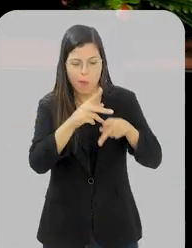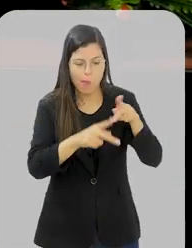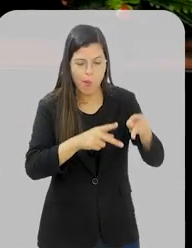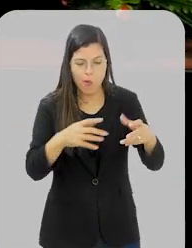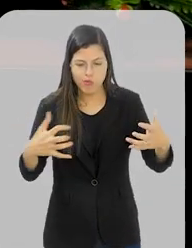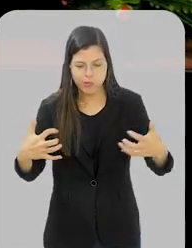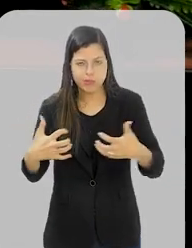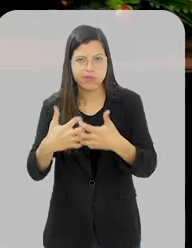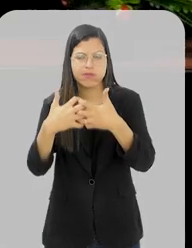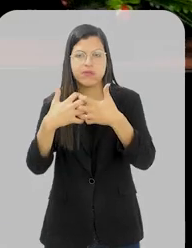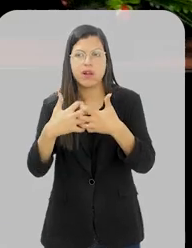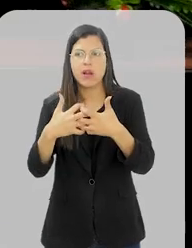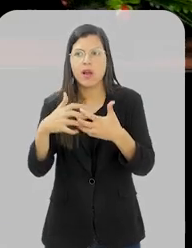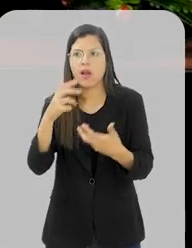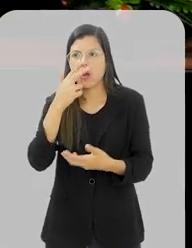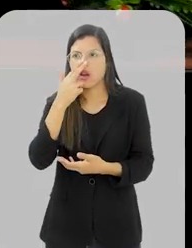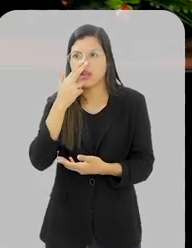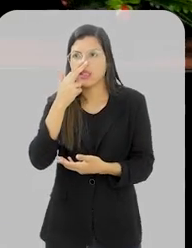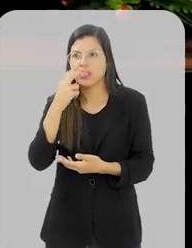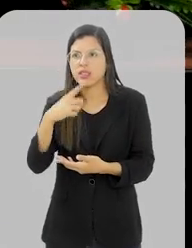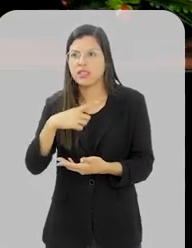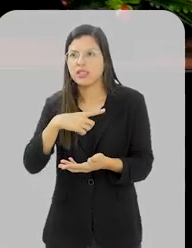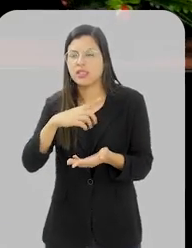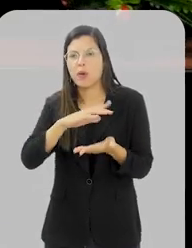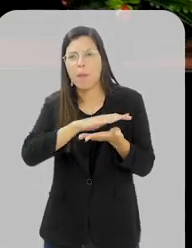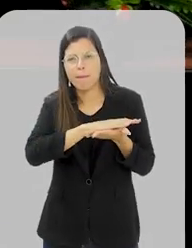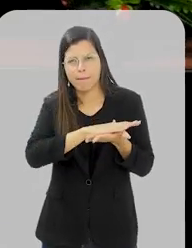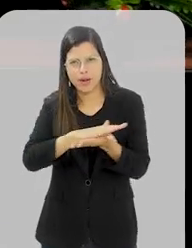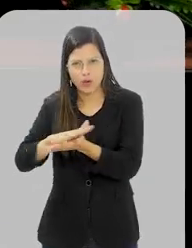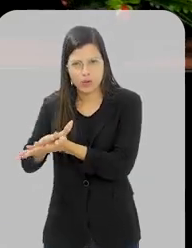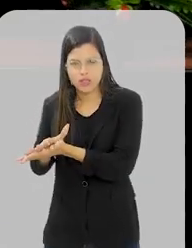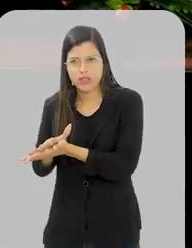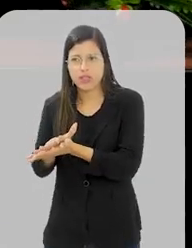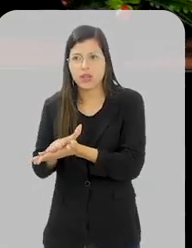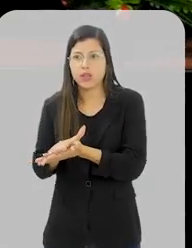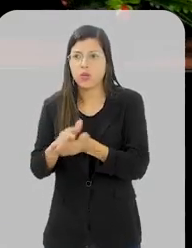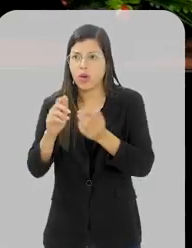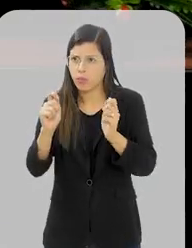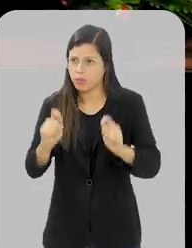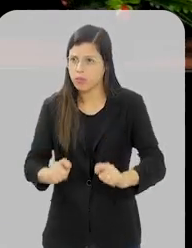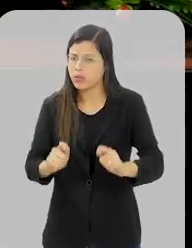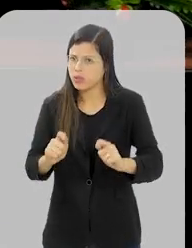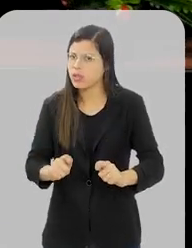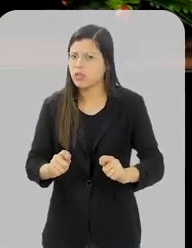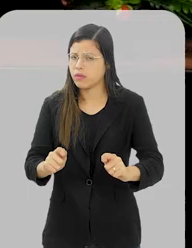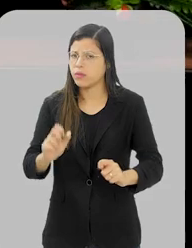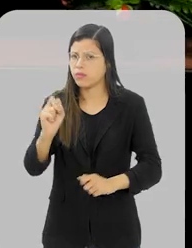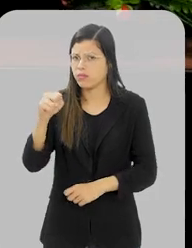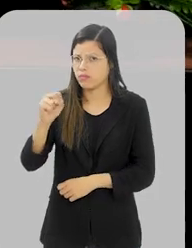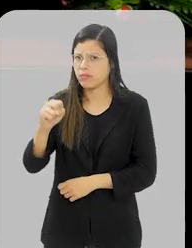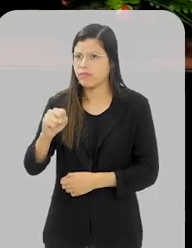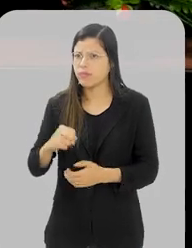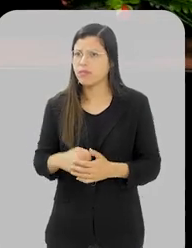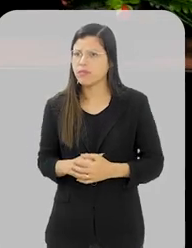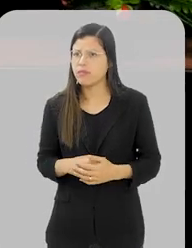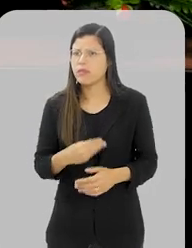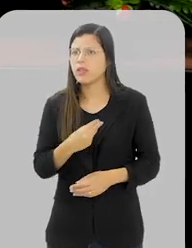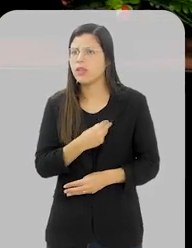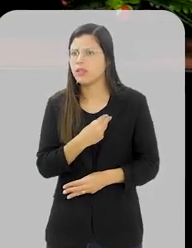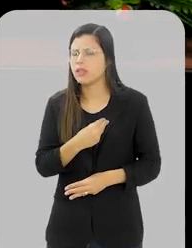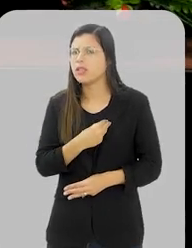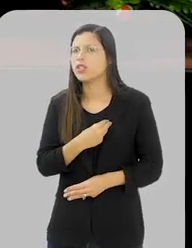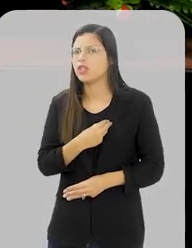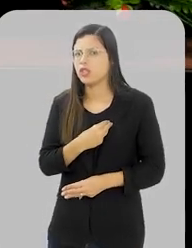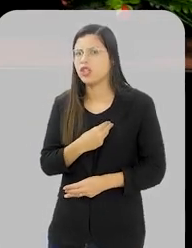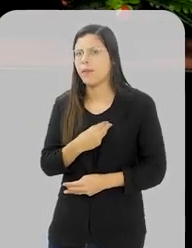discriminação do do dos de Fora que não conseguem entrar não tem como e e e é possível sim é possível existe eh a a a